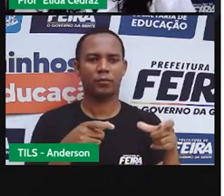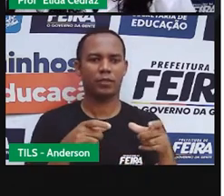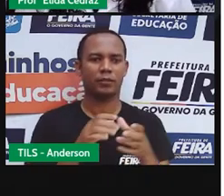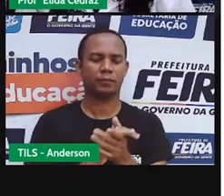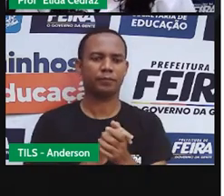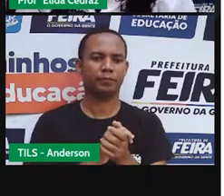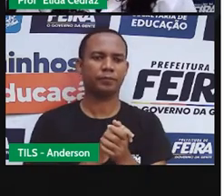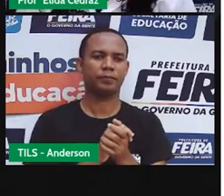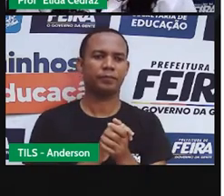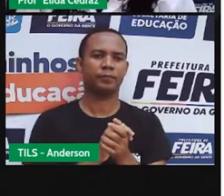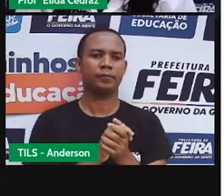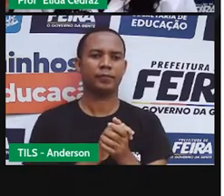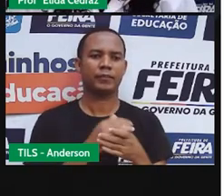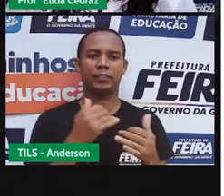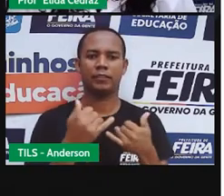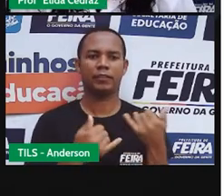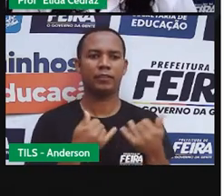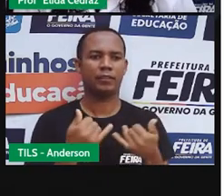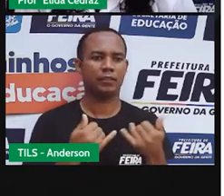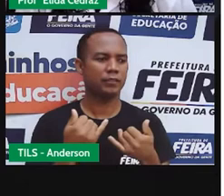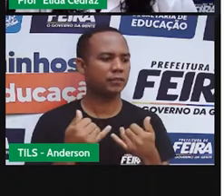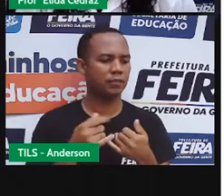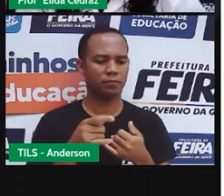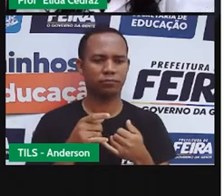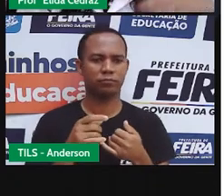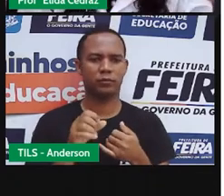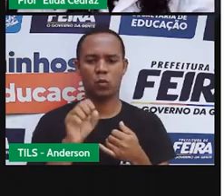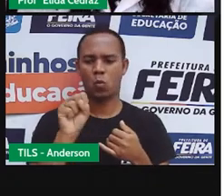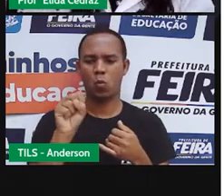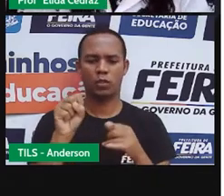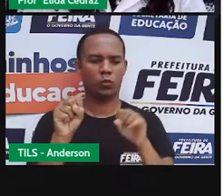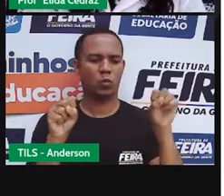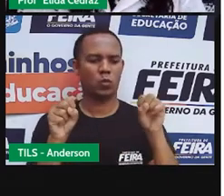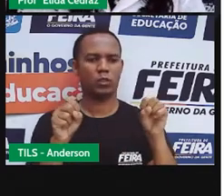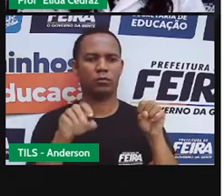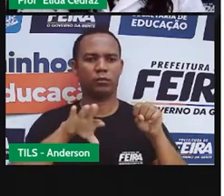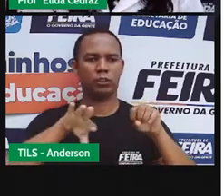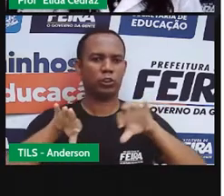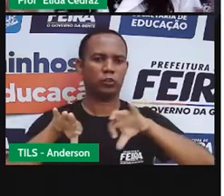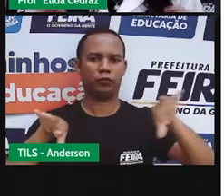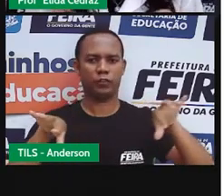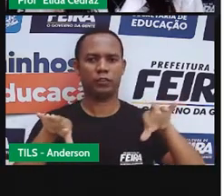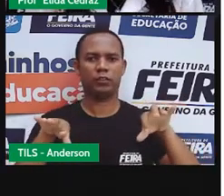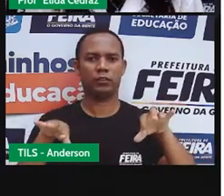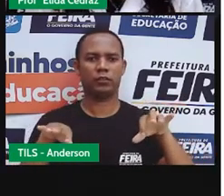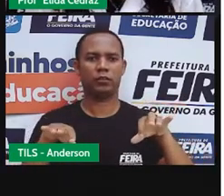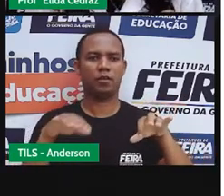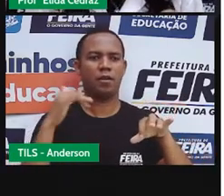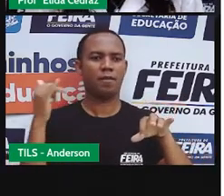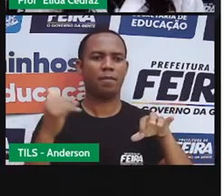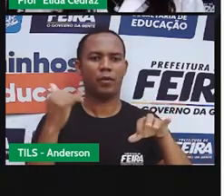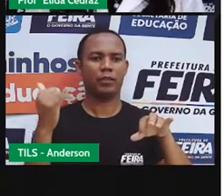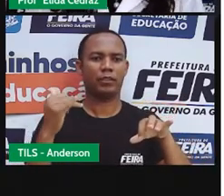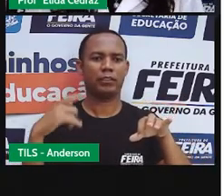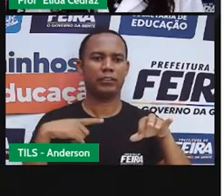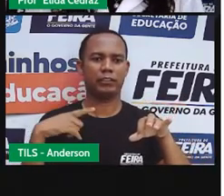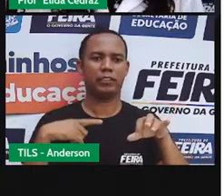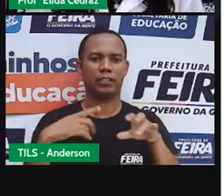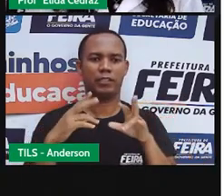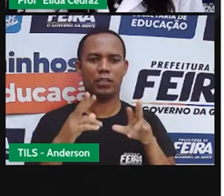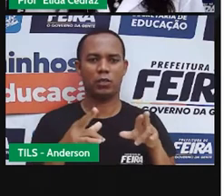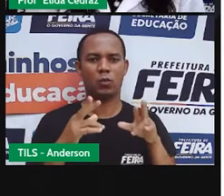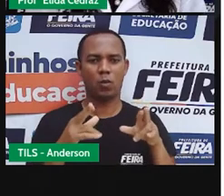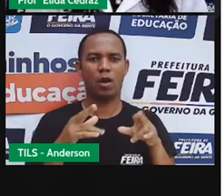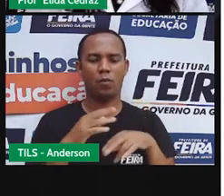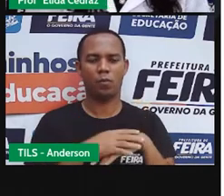O mesmo tanto de crianças, assim, oito crianças de um lado e oito crianças do outro. O importante é que tenha a mesma